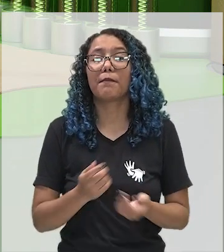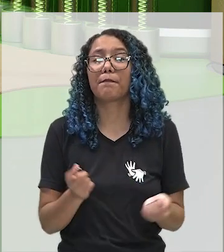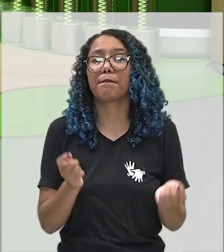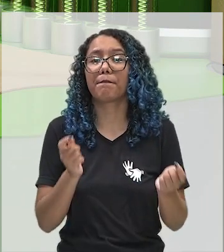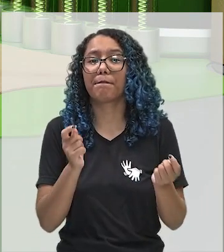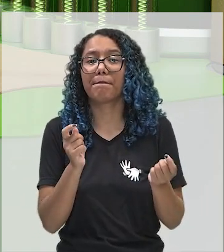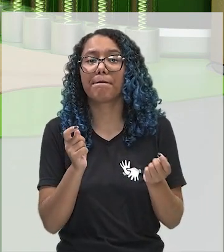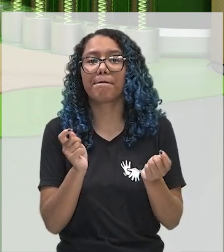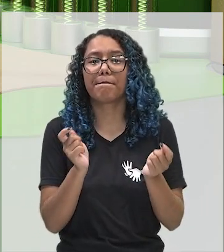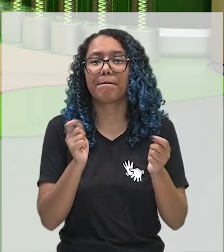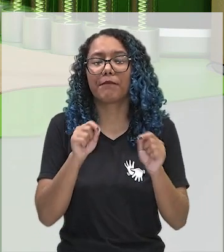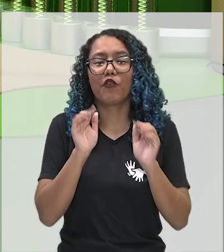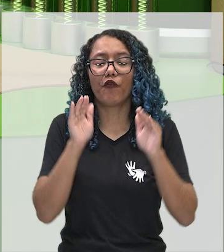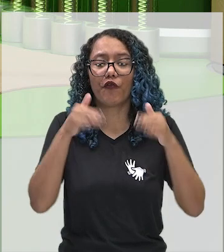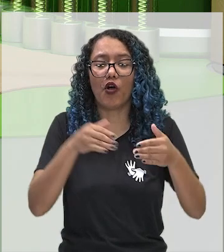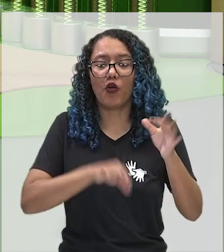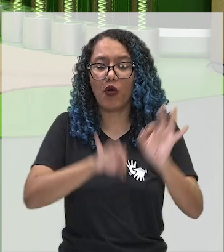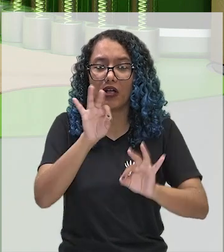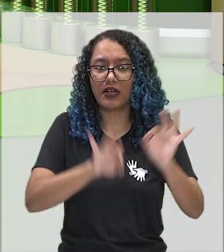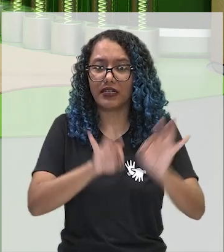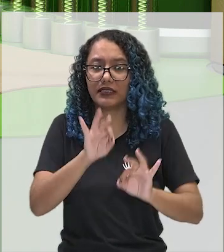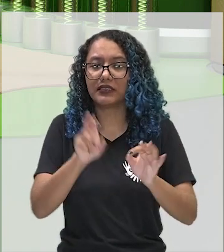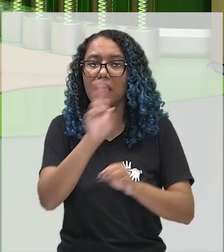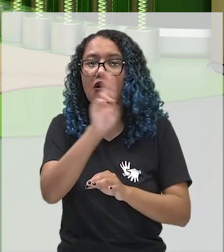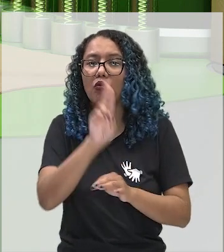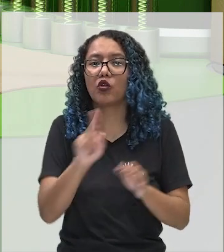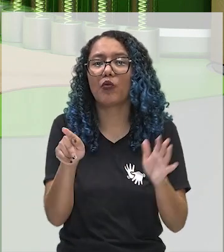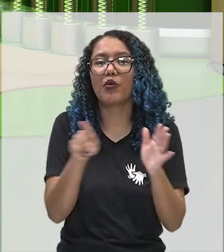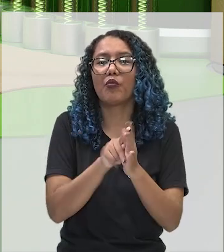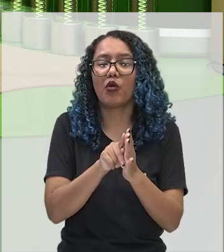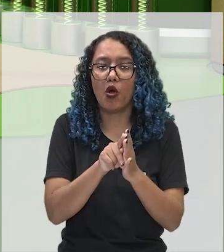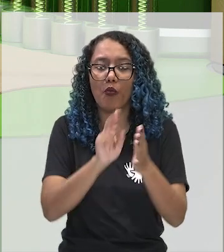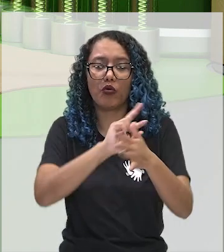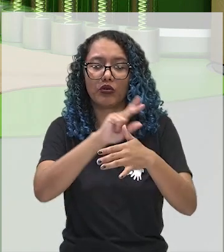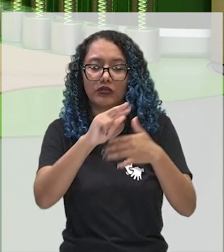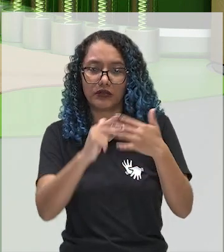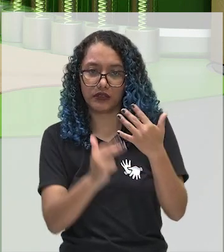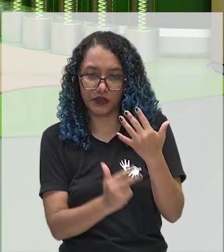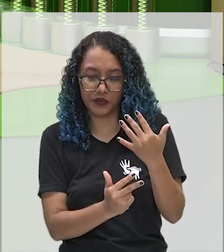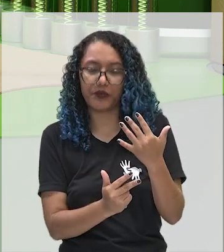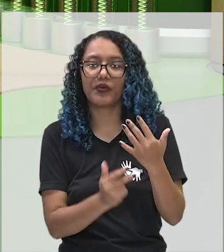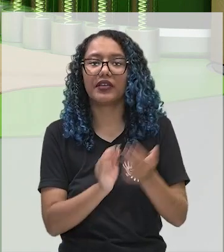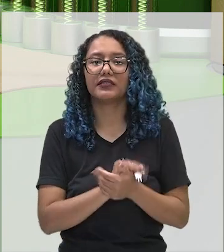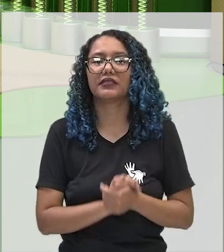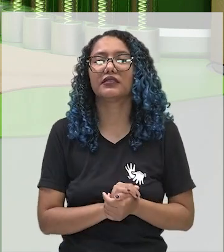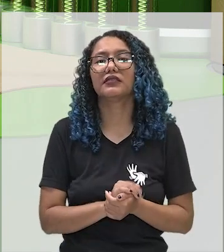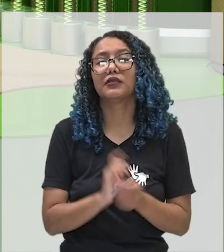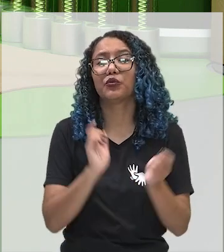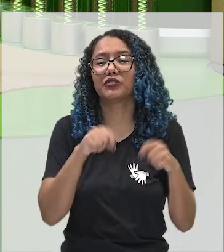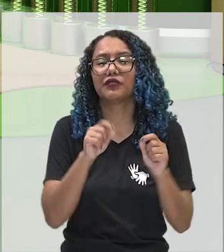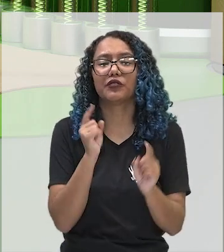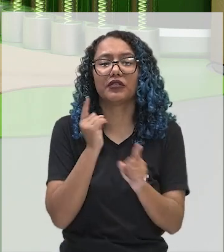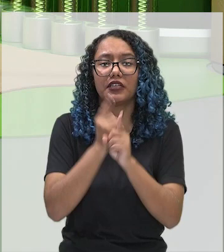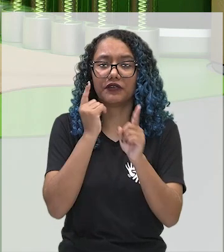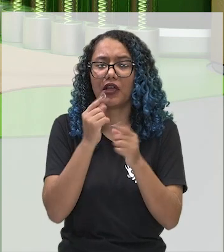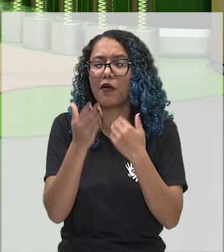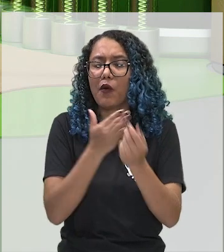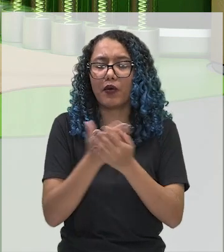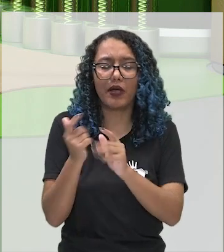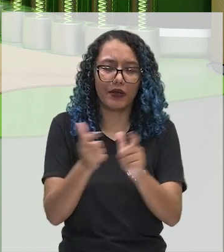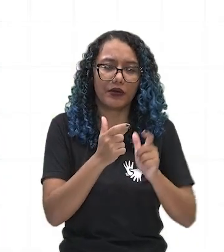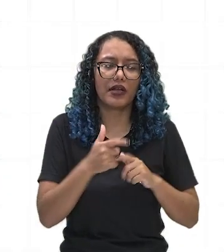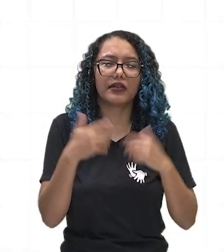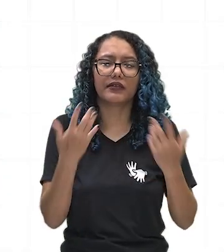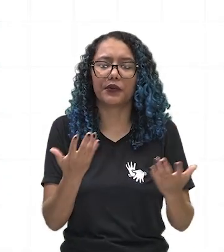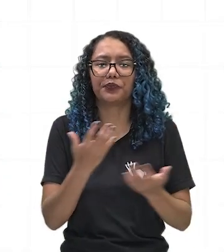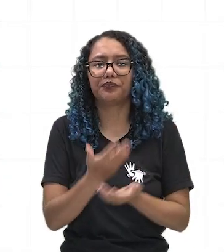organizar toda essa nomenclatura dos seres vivos e ajudar a gente a identificá-los aonde quer que nós estejamos. Então a gente vê